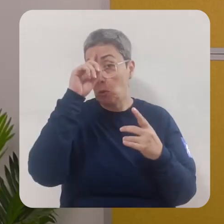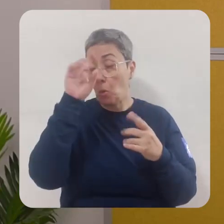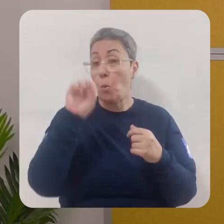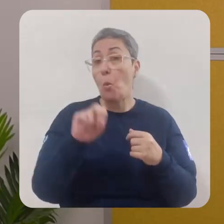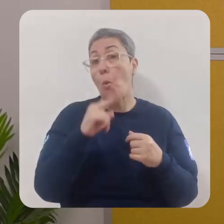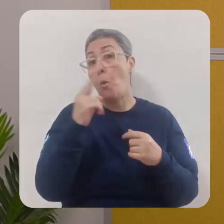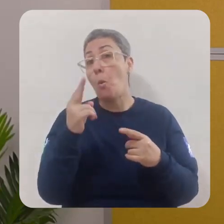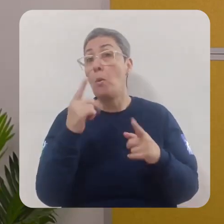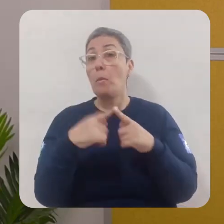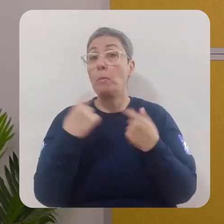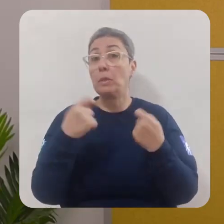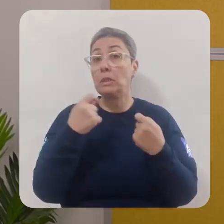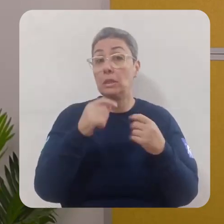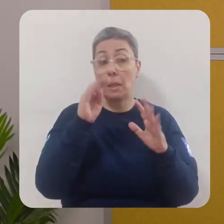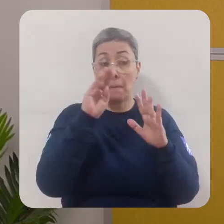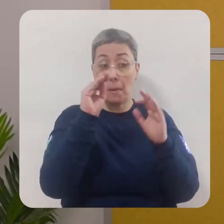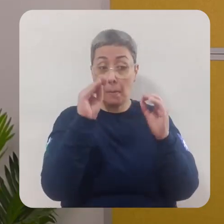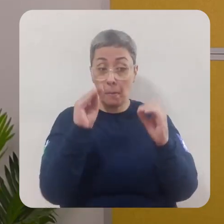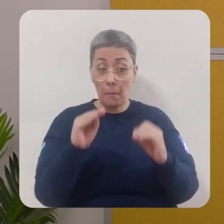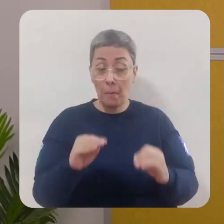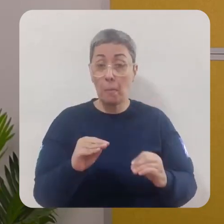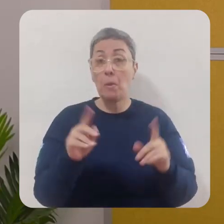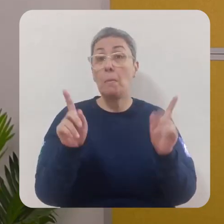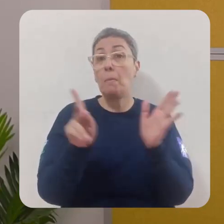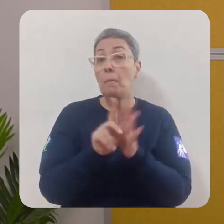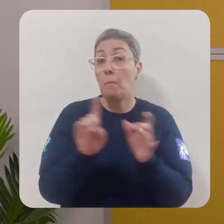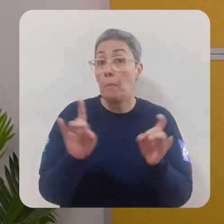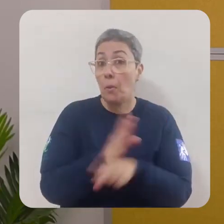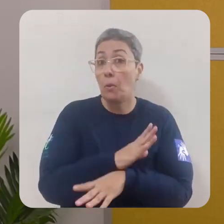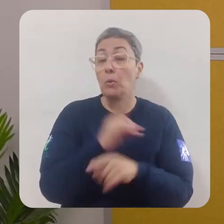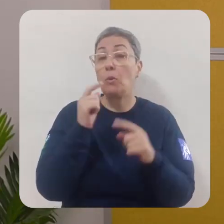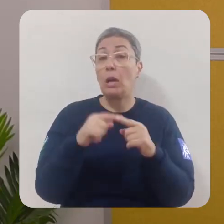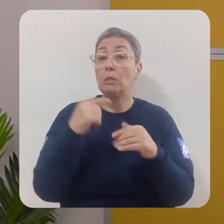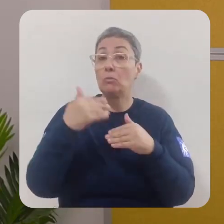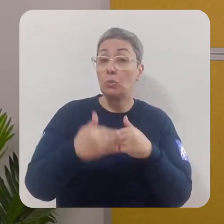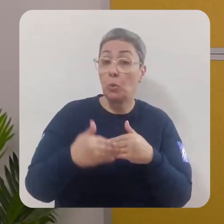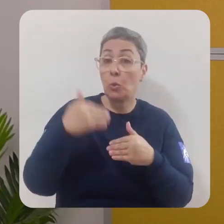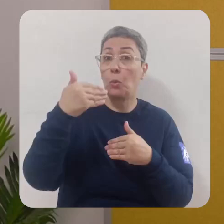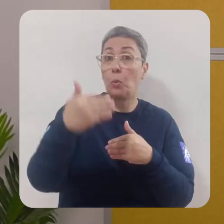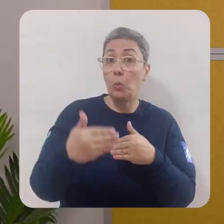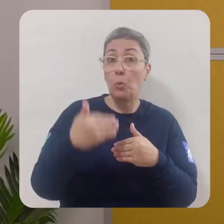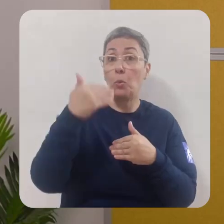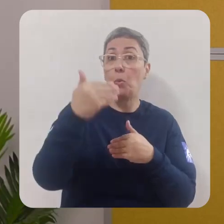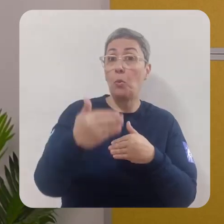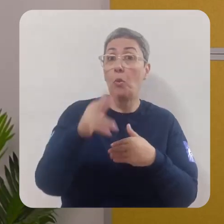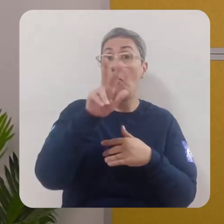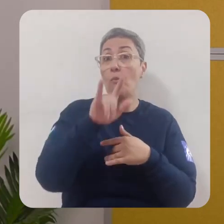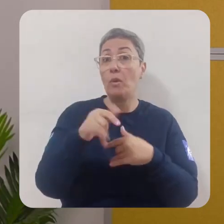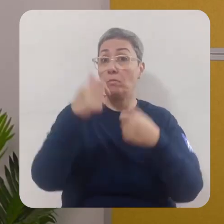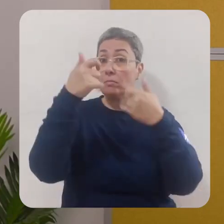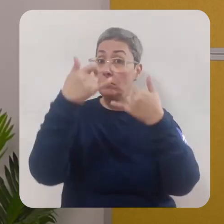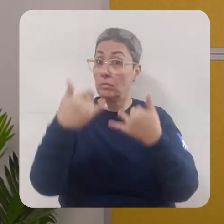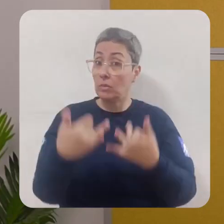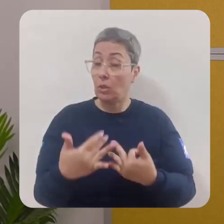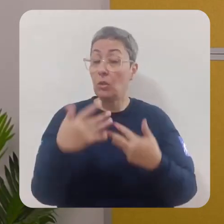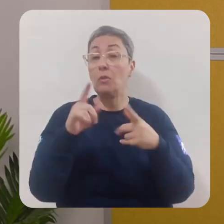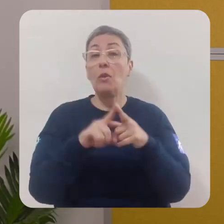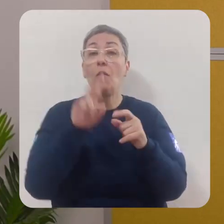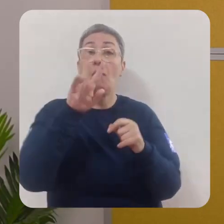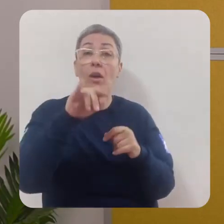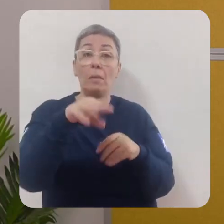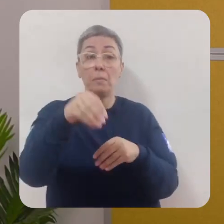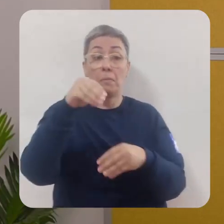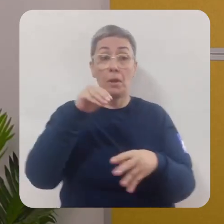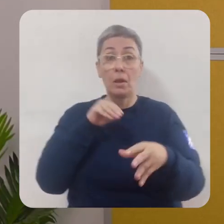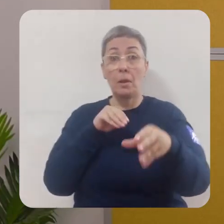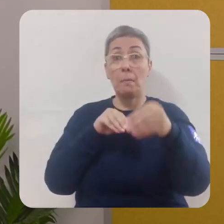rotina, ou eu já tenho que ter ela sequenciada para ele, e à medida que nós vamos falando sobre, nós